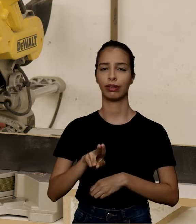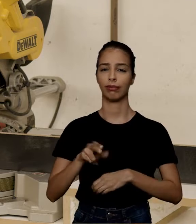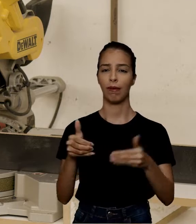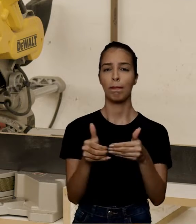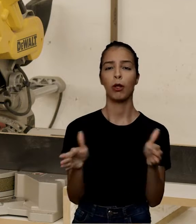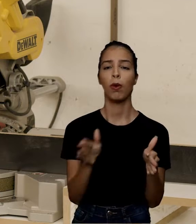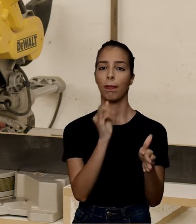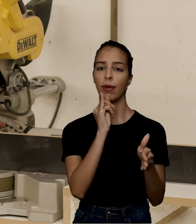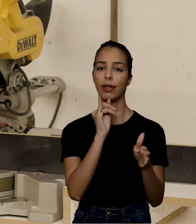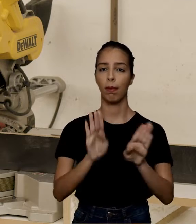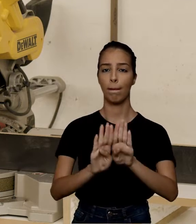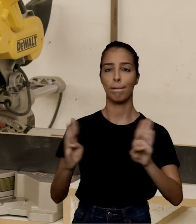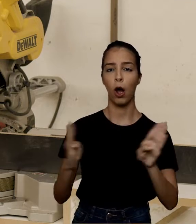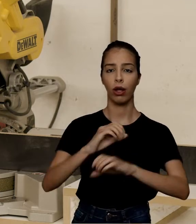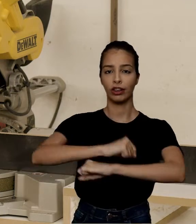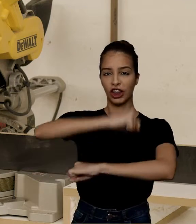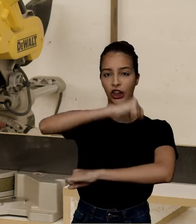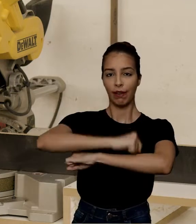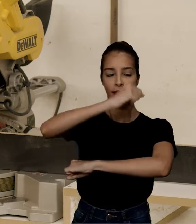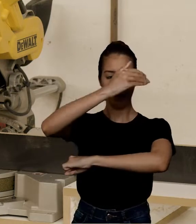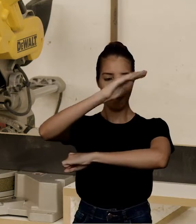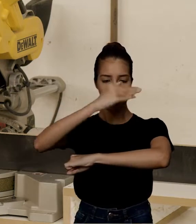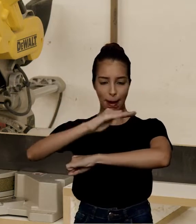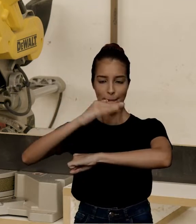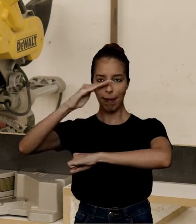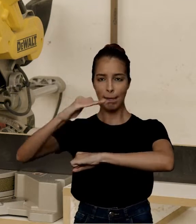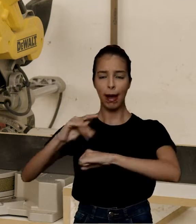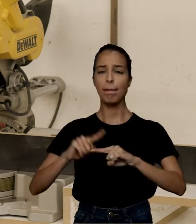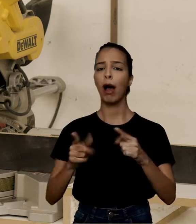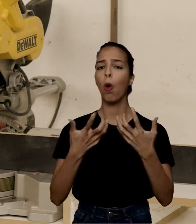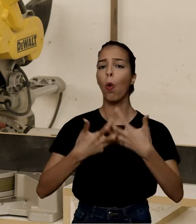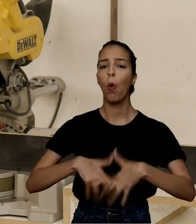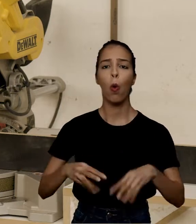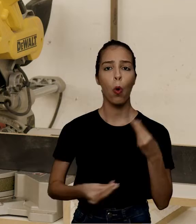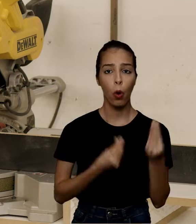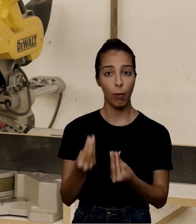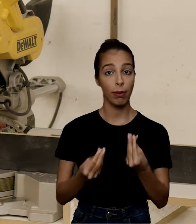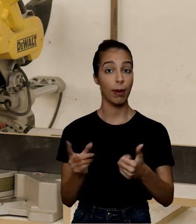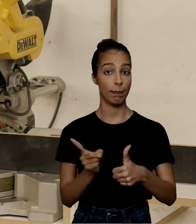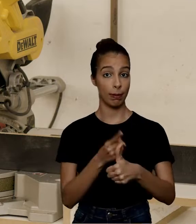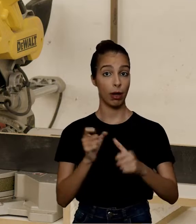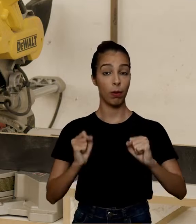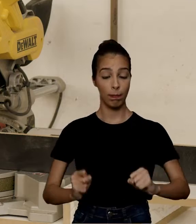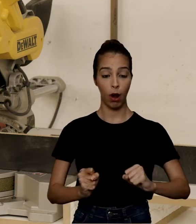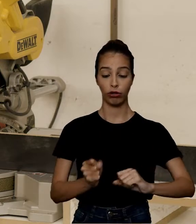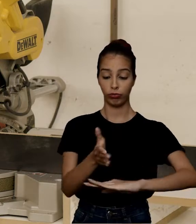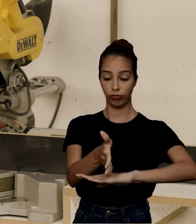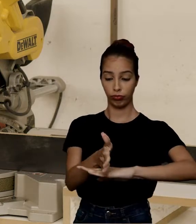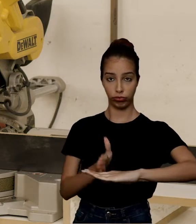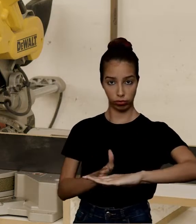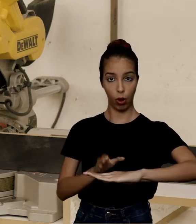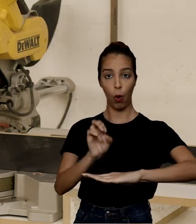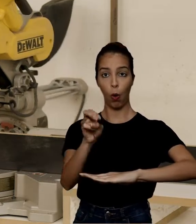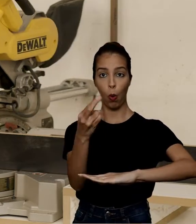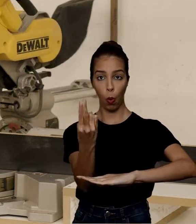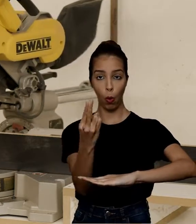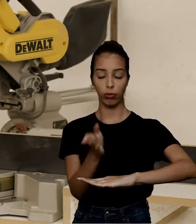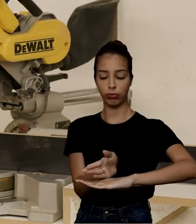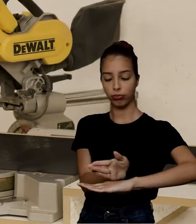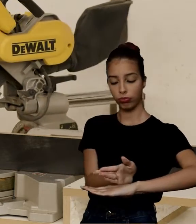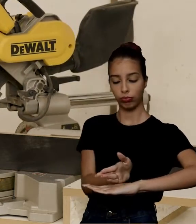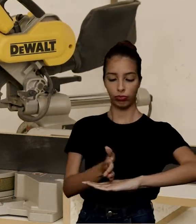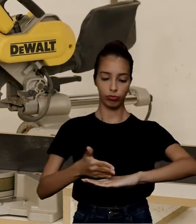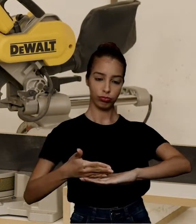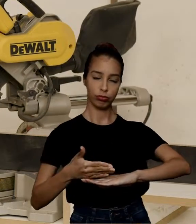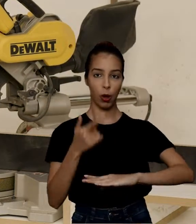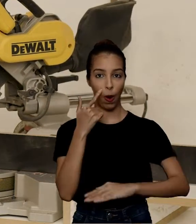esquadrias. E como que ela funciona? Bem, primeiro, você pode fazer o corte transversal ou você pode